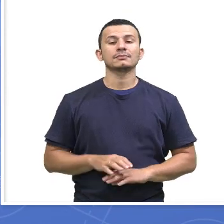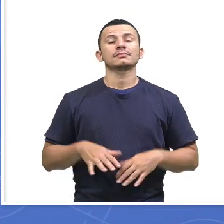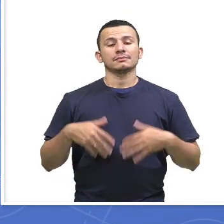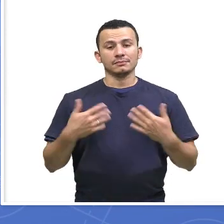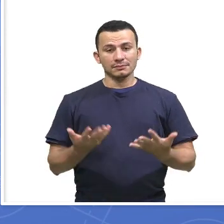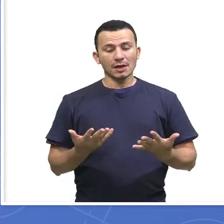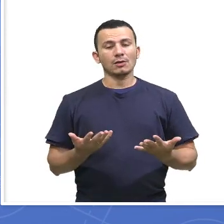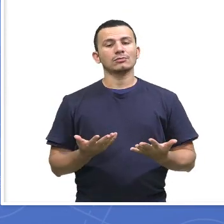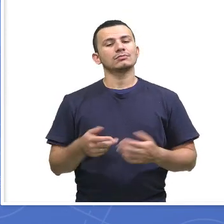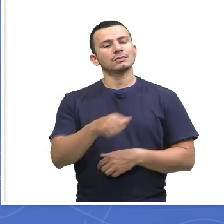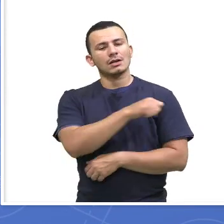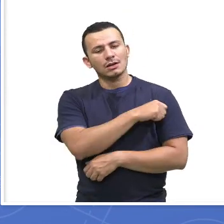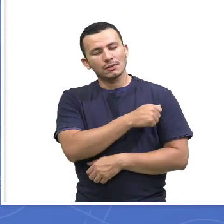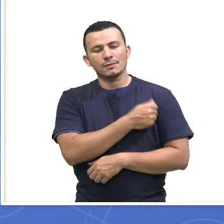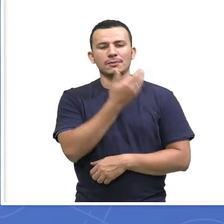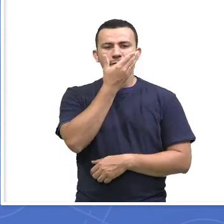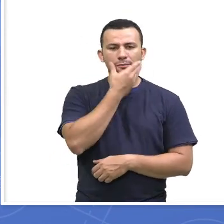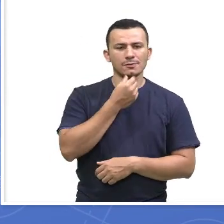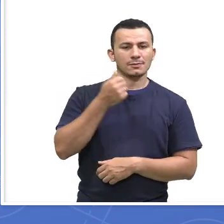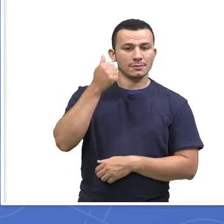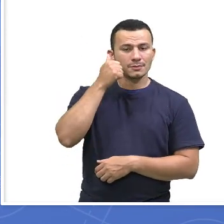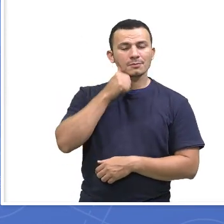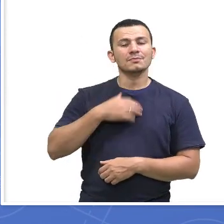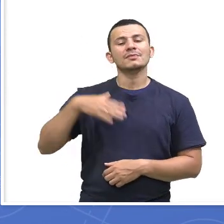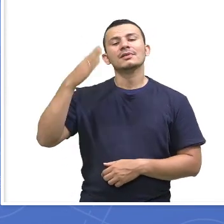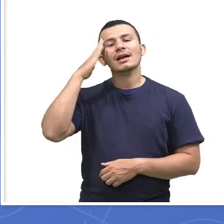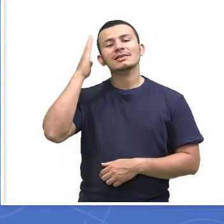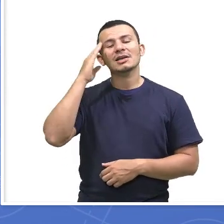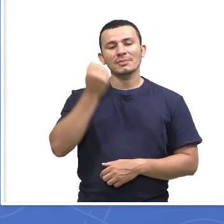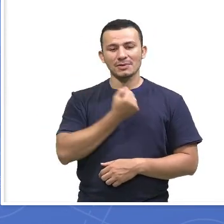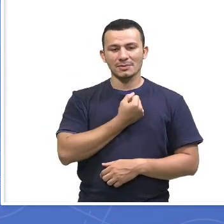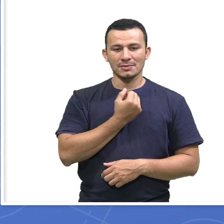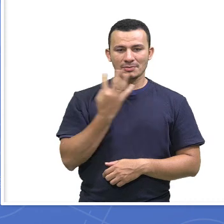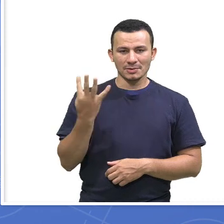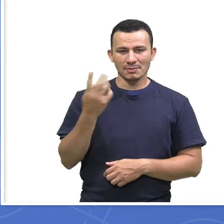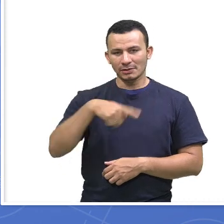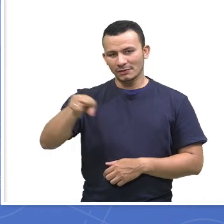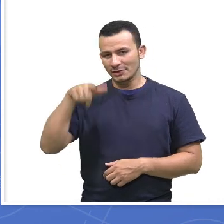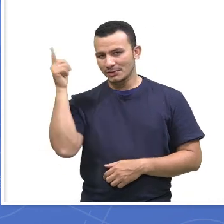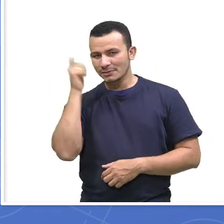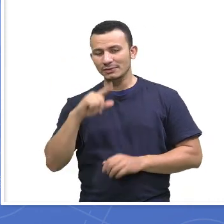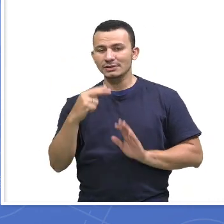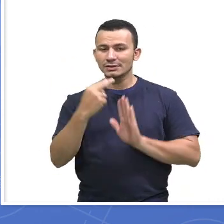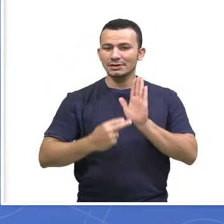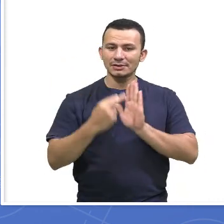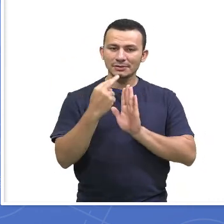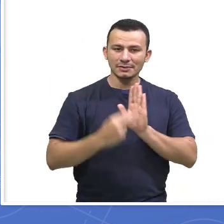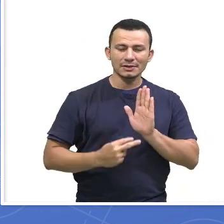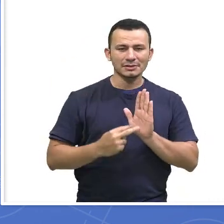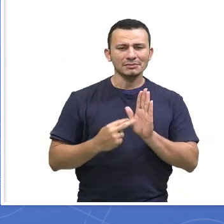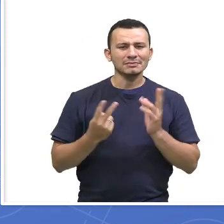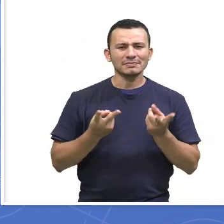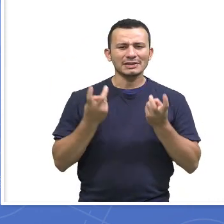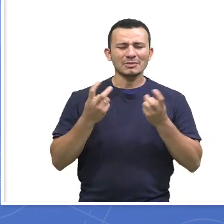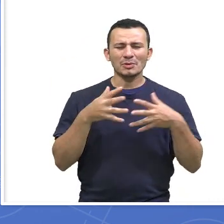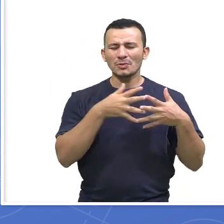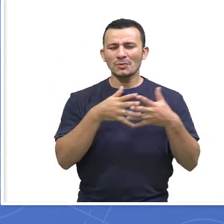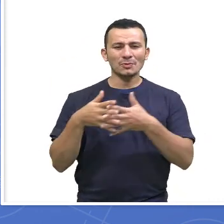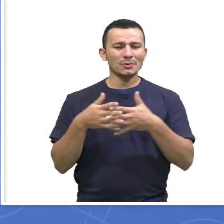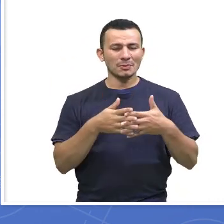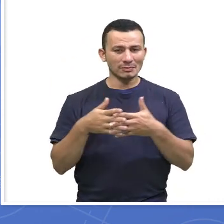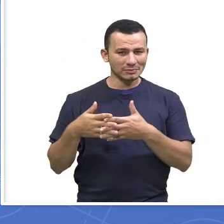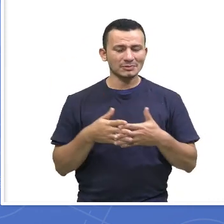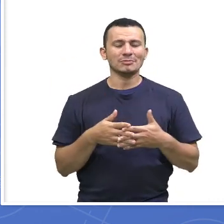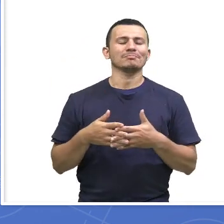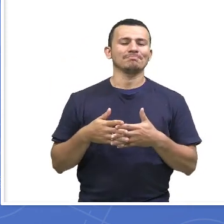Então, alunos, alunas, e aí, como é que foi essa questão, né? Deu para ler direitinho aí, né? Vocês viram que elas são confusas, né?